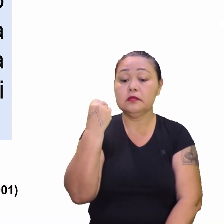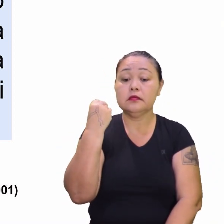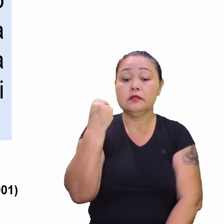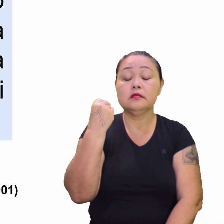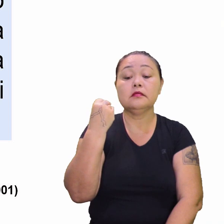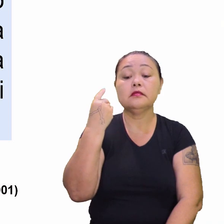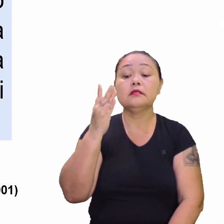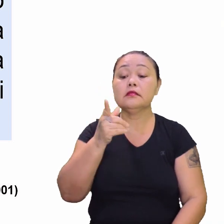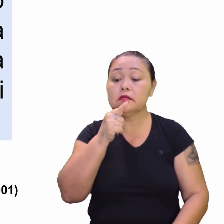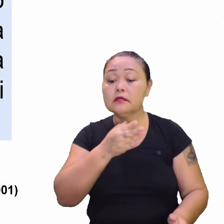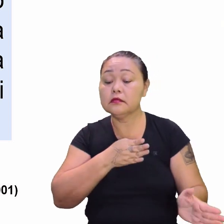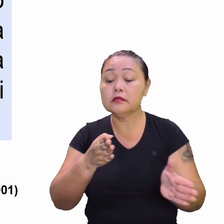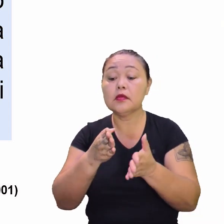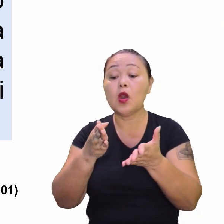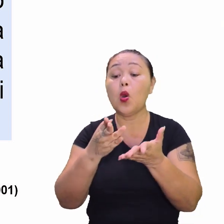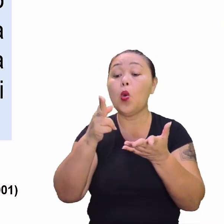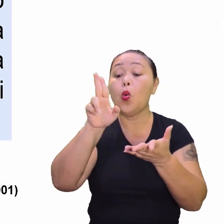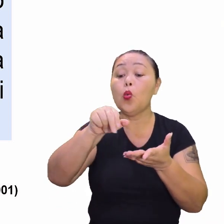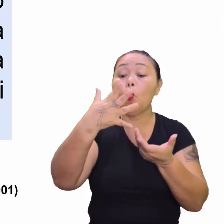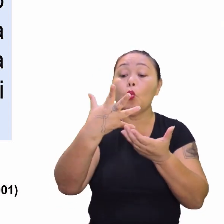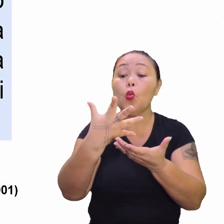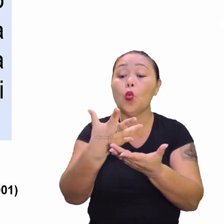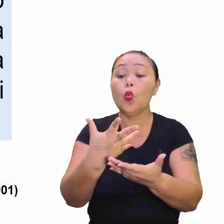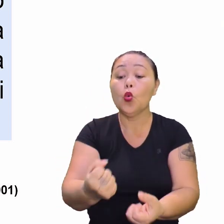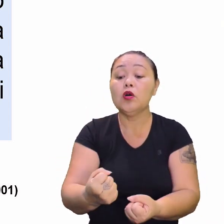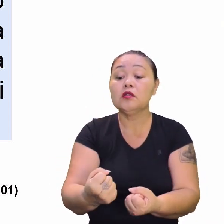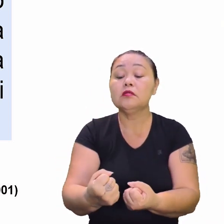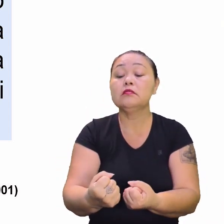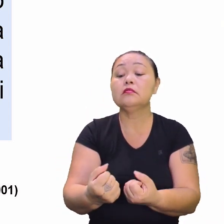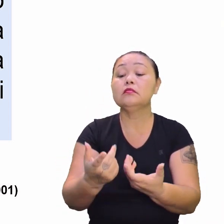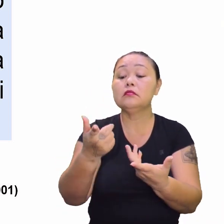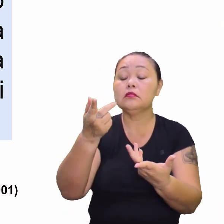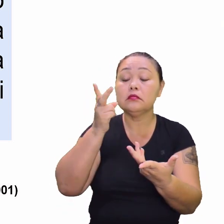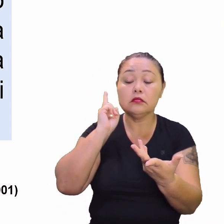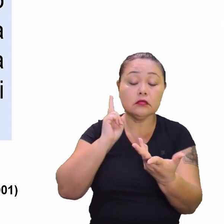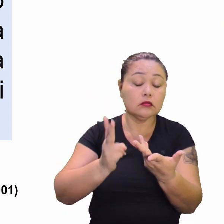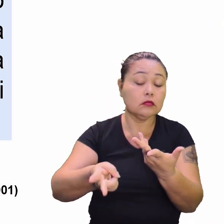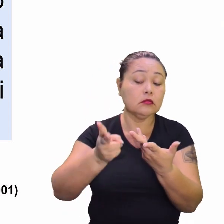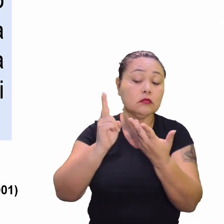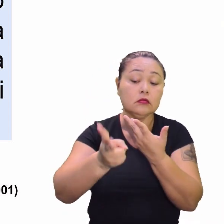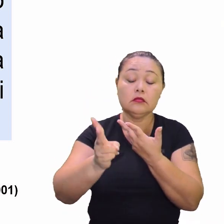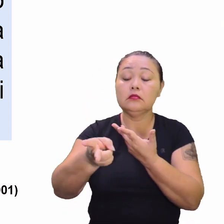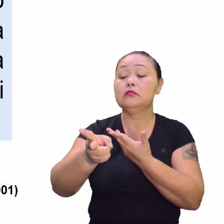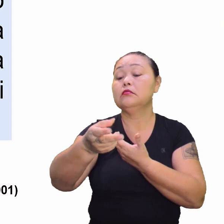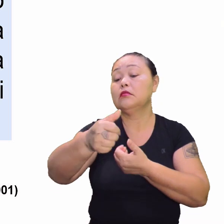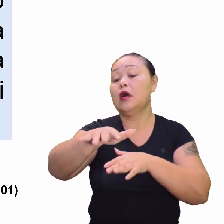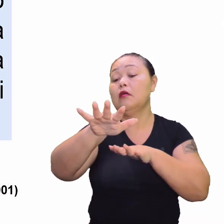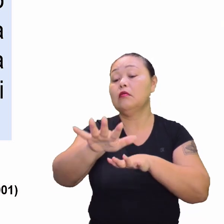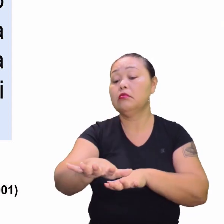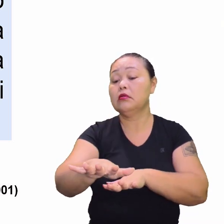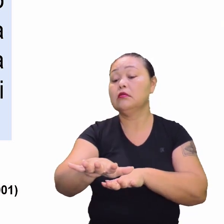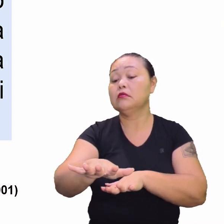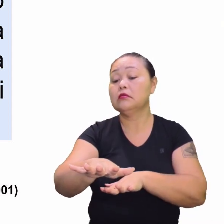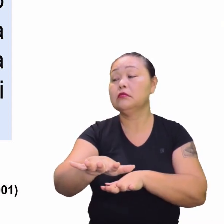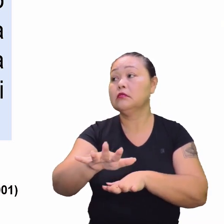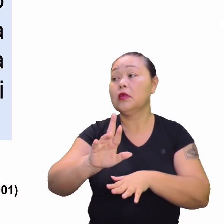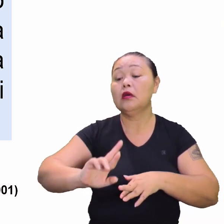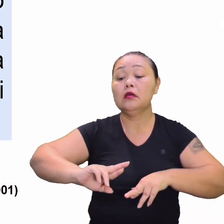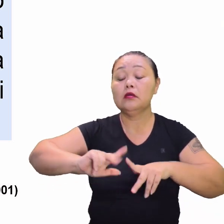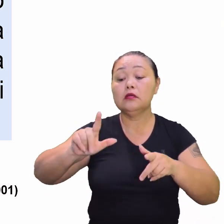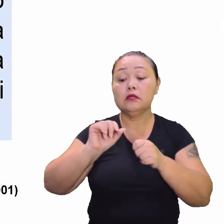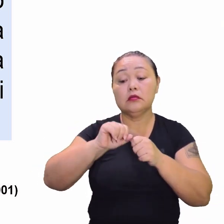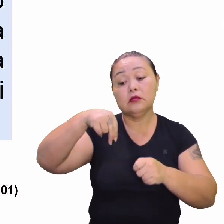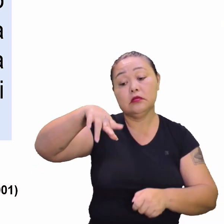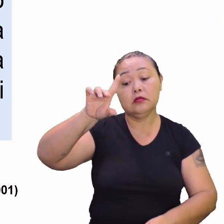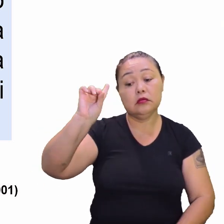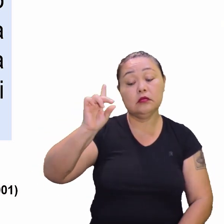Né? São rios que nunca secam. Perene quer dizer uma coisa que é algo que é definitivo. Exatamente. Isso, diferente dos